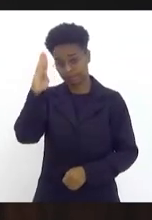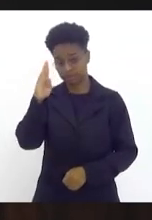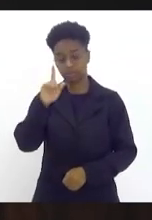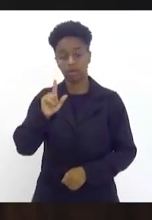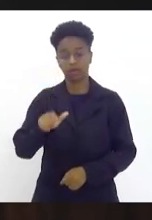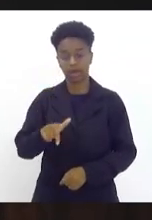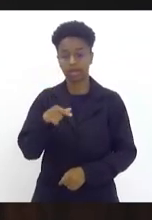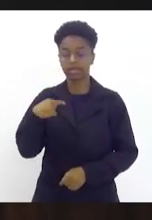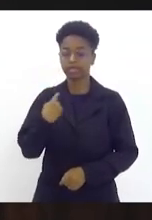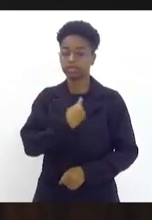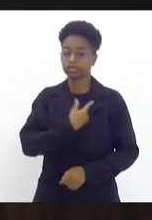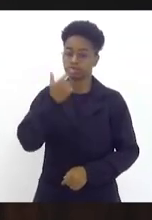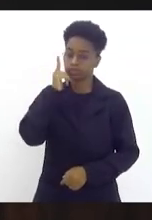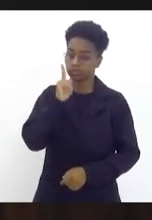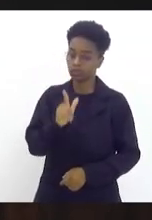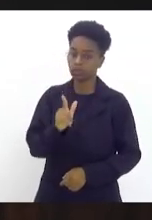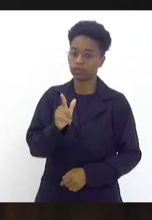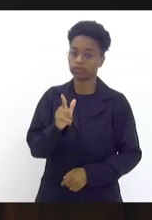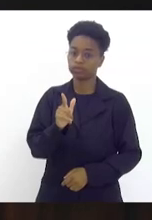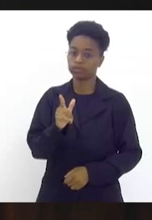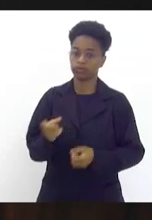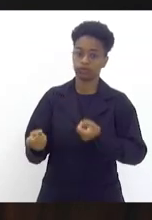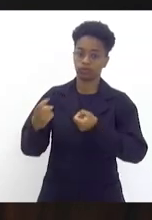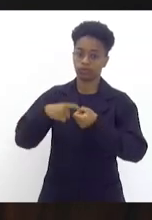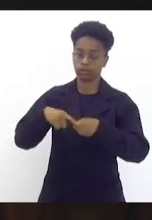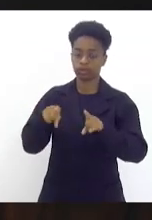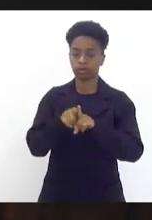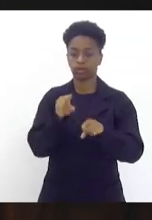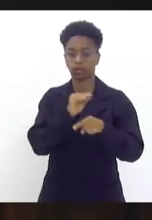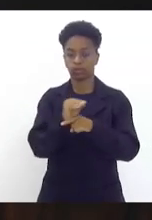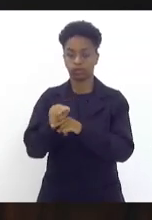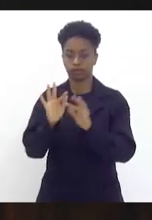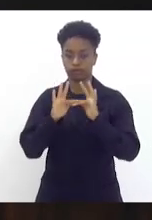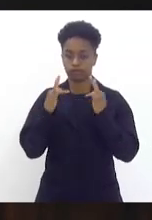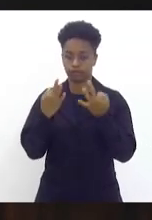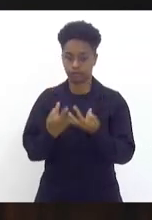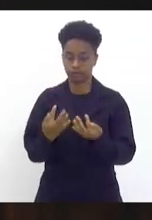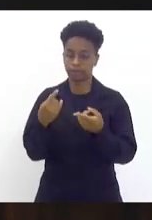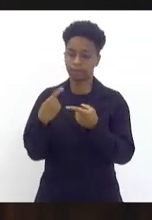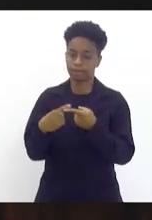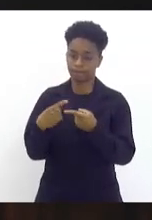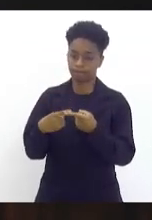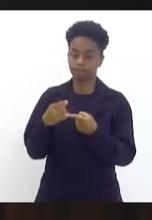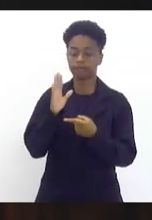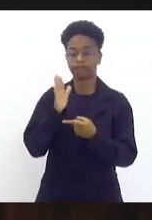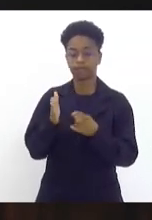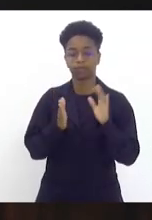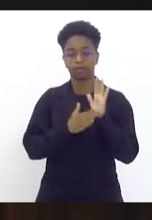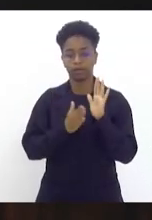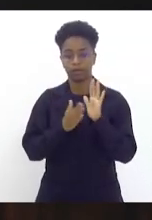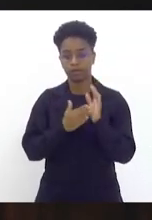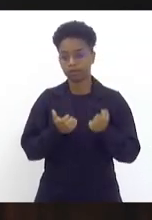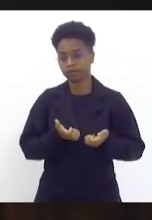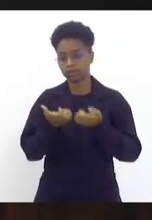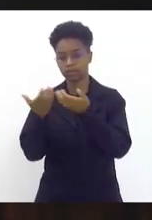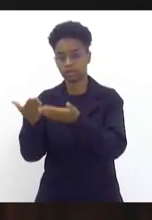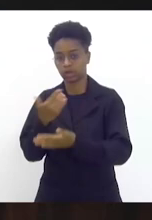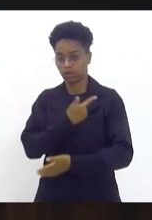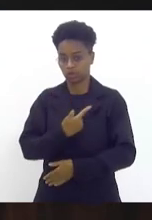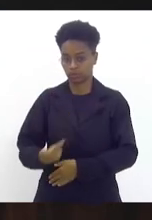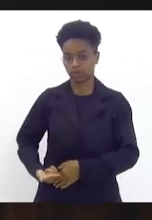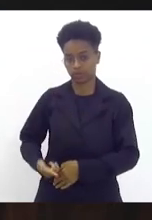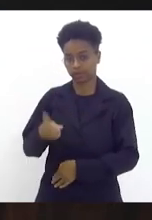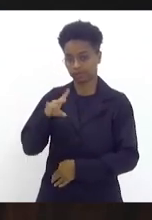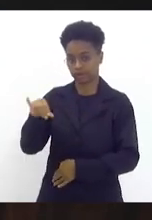nós voltarmos e cuidarmos das nossas famílias. E por causa disso, já propus ao governador, e ele vai me